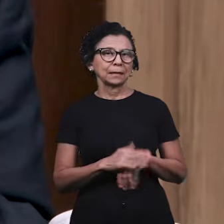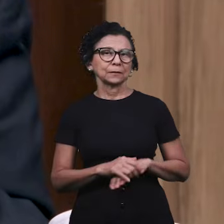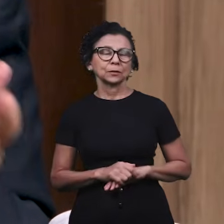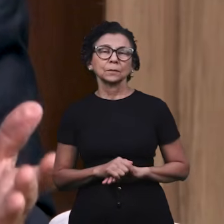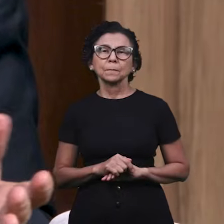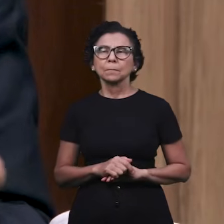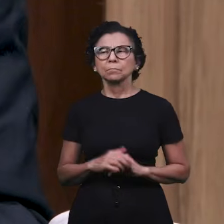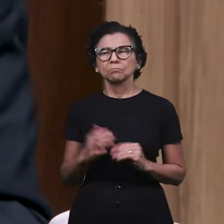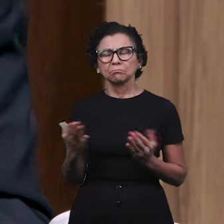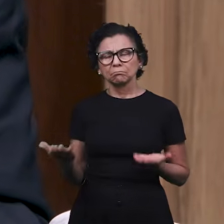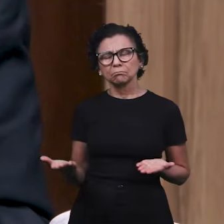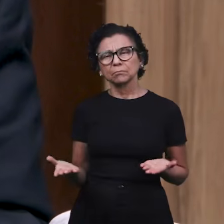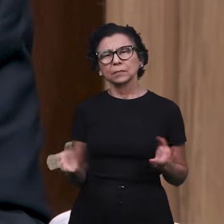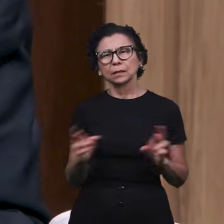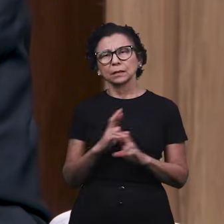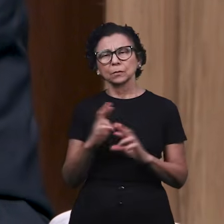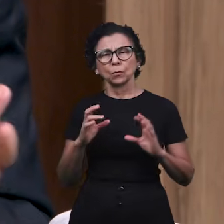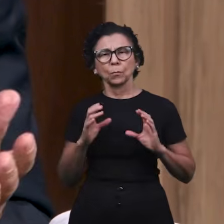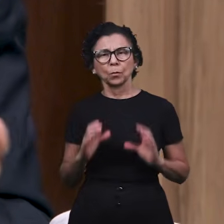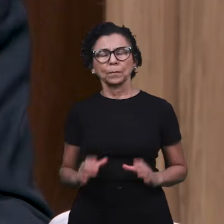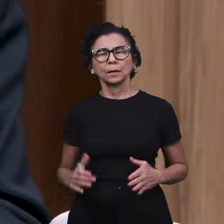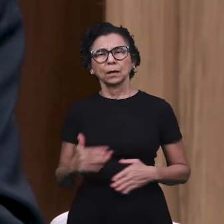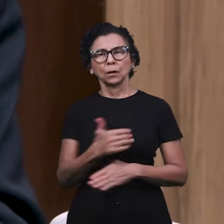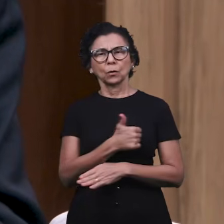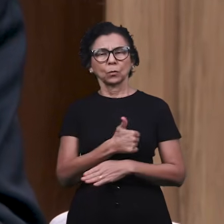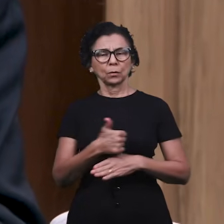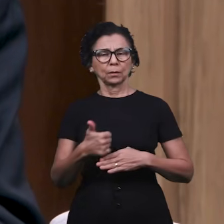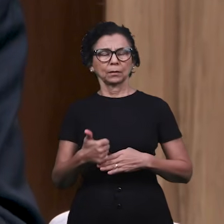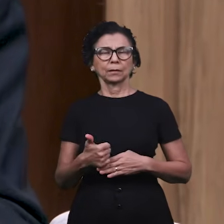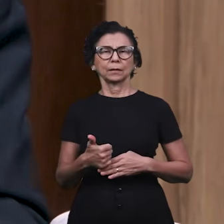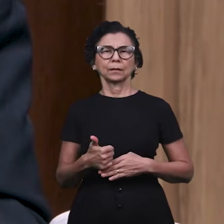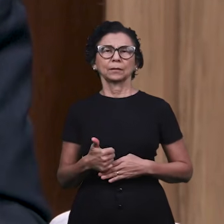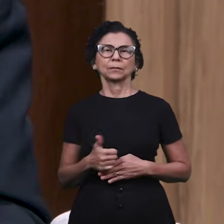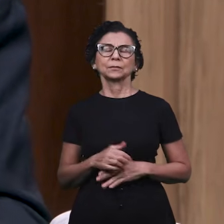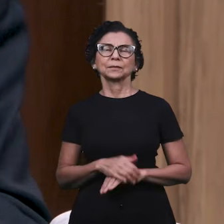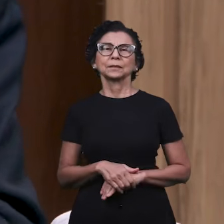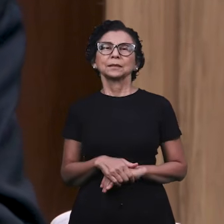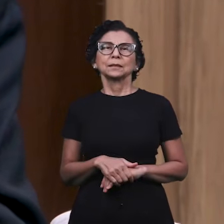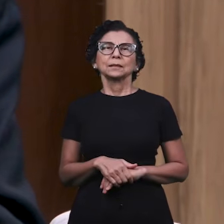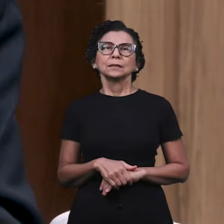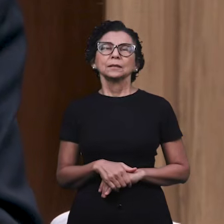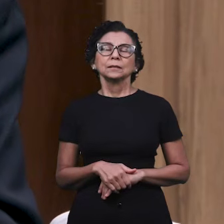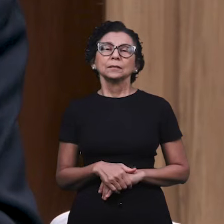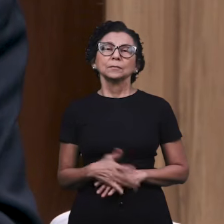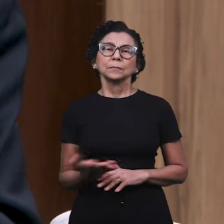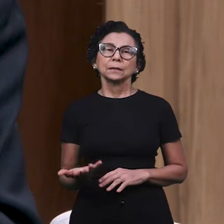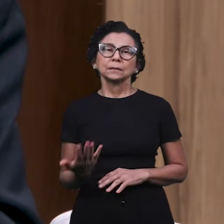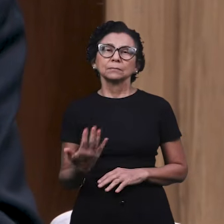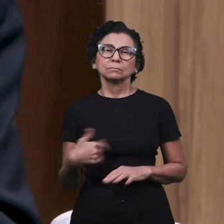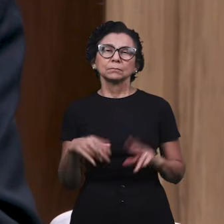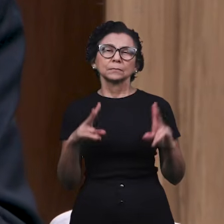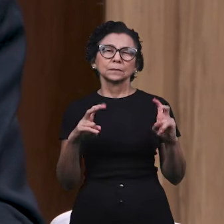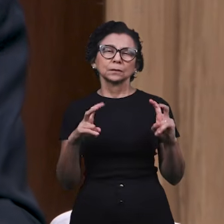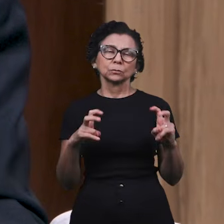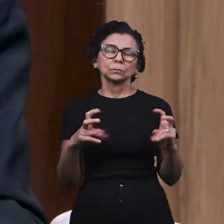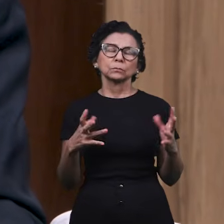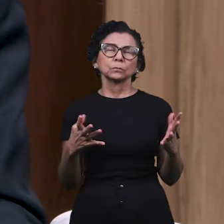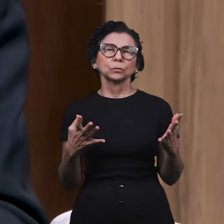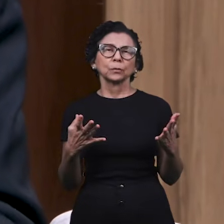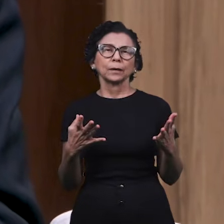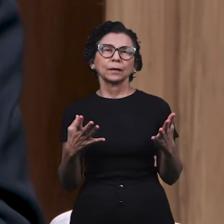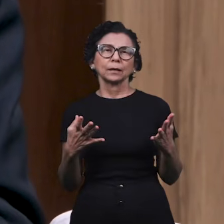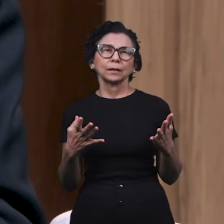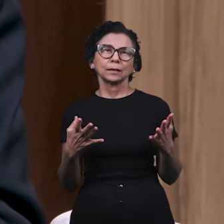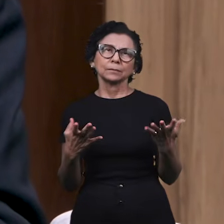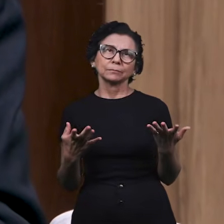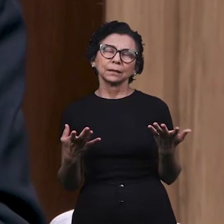ordem comportamental, moral e postura, mas nós aqui transmitimos este assunto no sentido de que ele venha contribuir